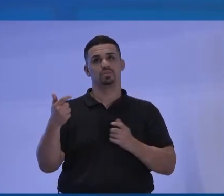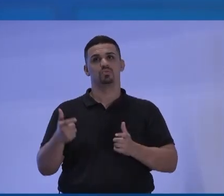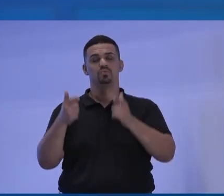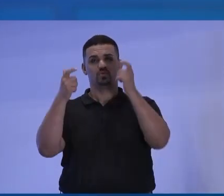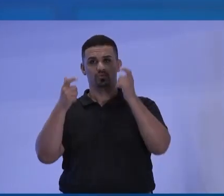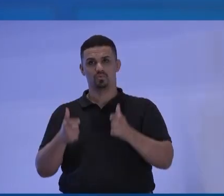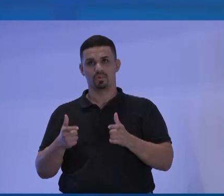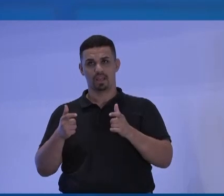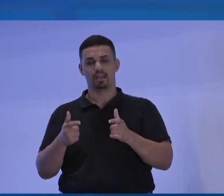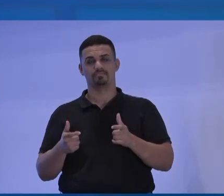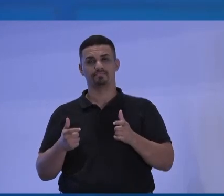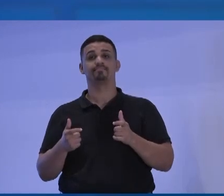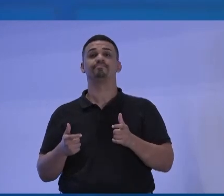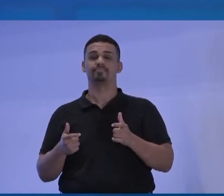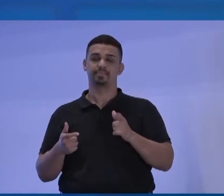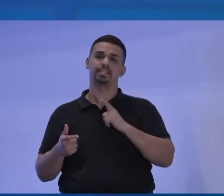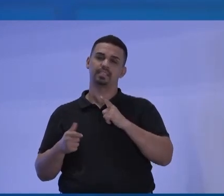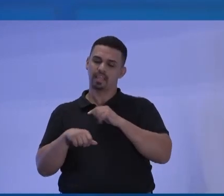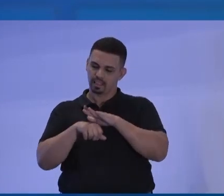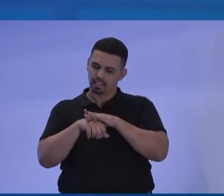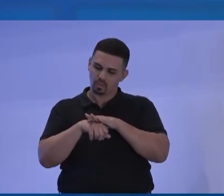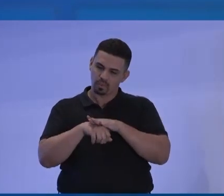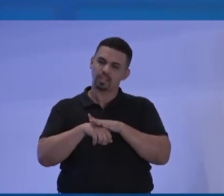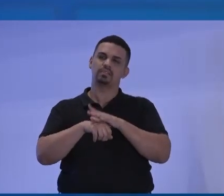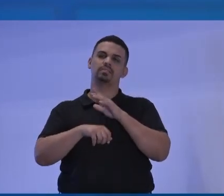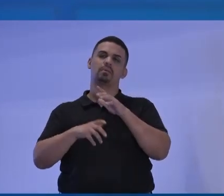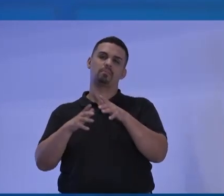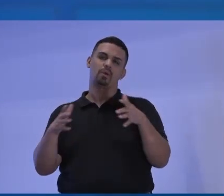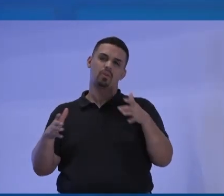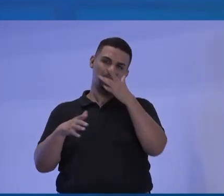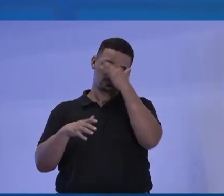de hanseníase, nós abrigamos